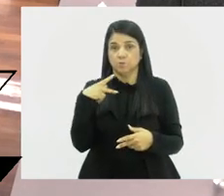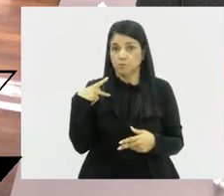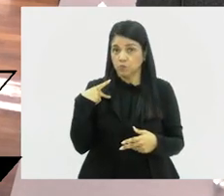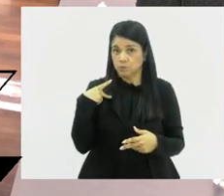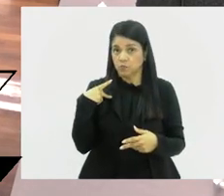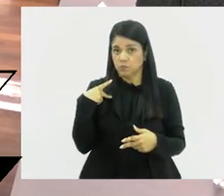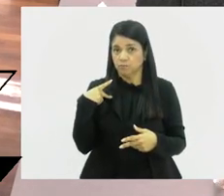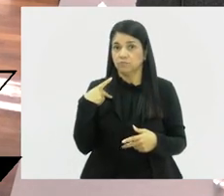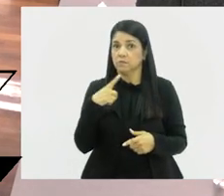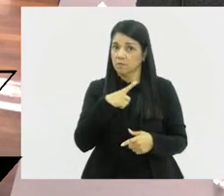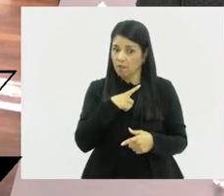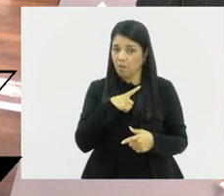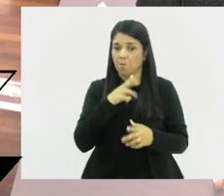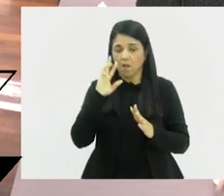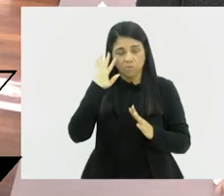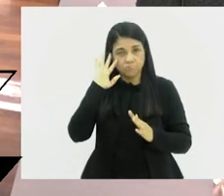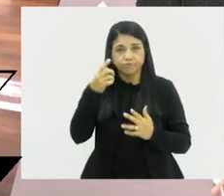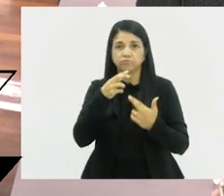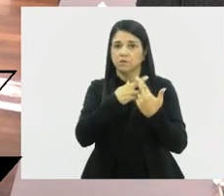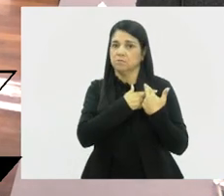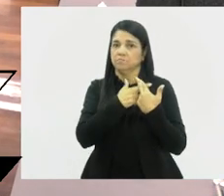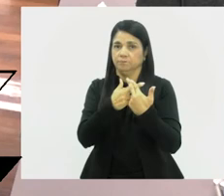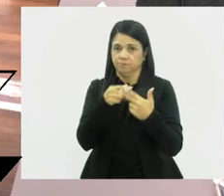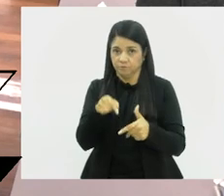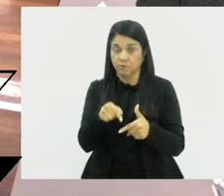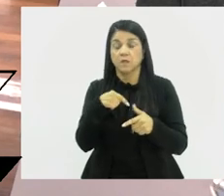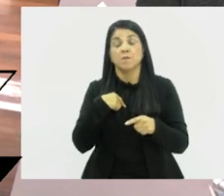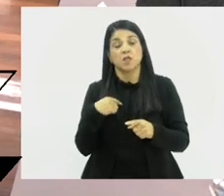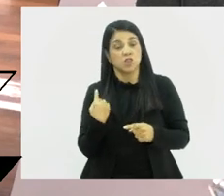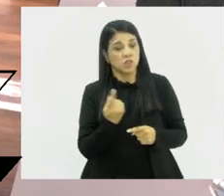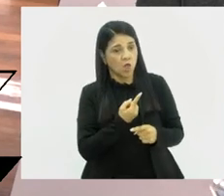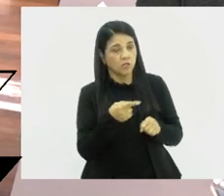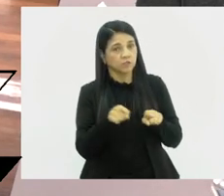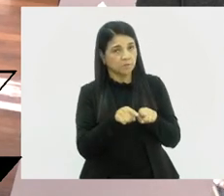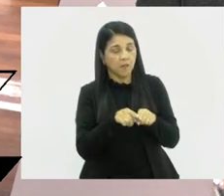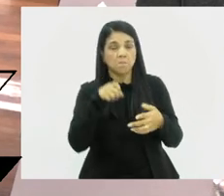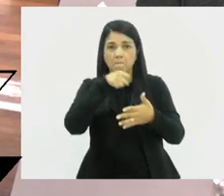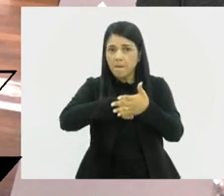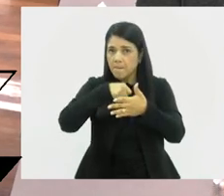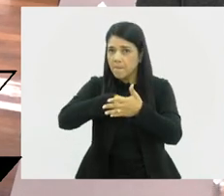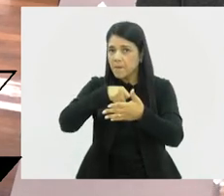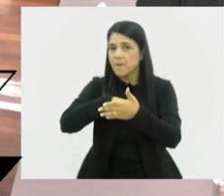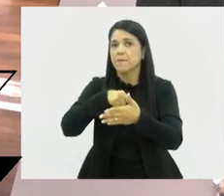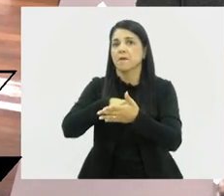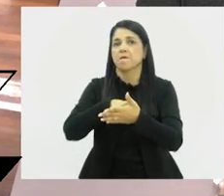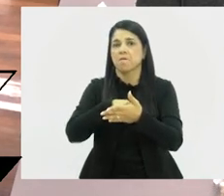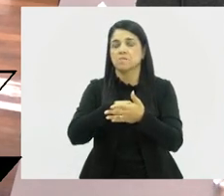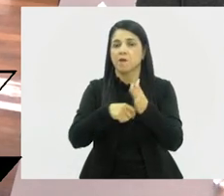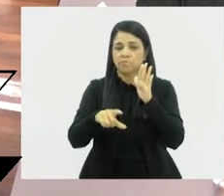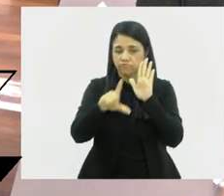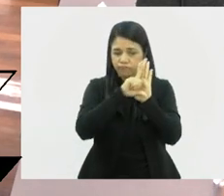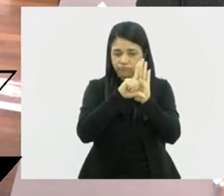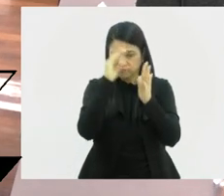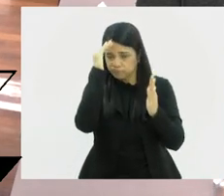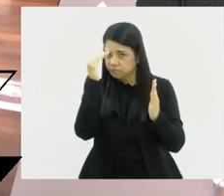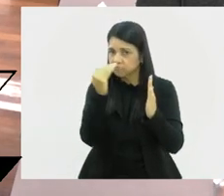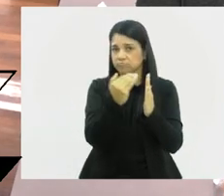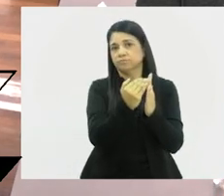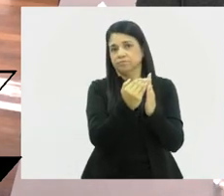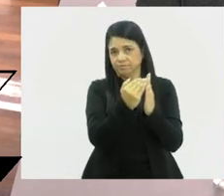tese não seria função, mas é nossa função também, então a gente tem que brigar, se a gente não brigar para cumprir as nossas leis, quem é que